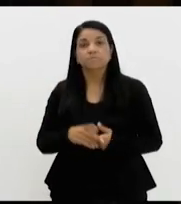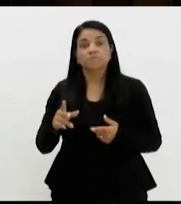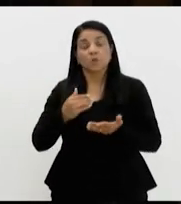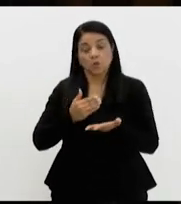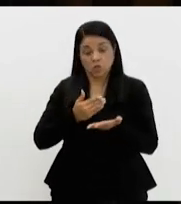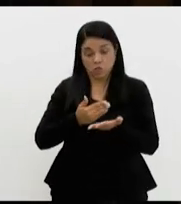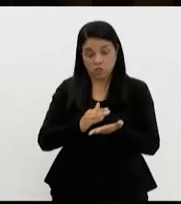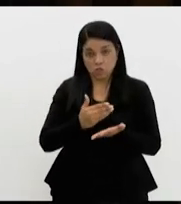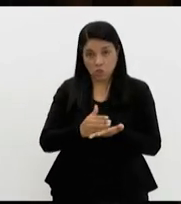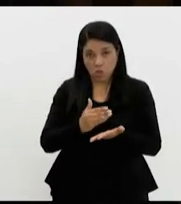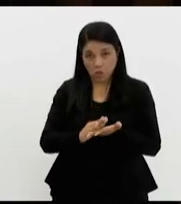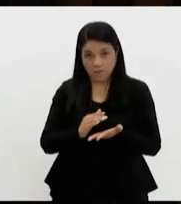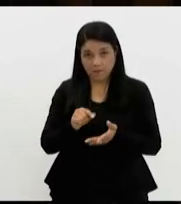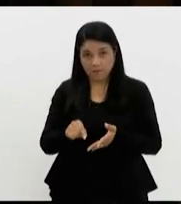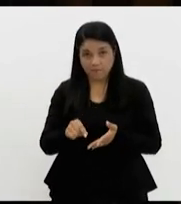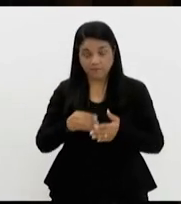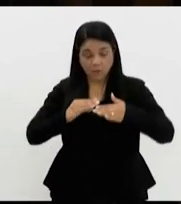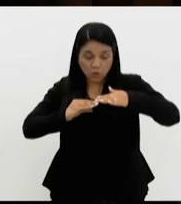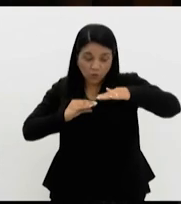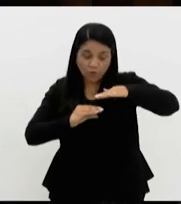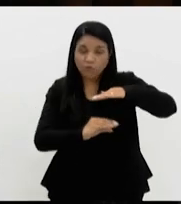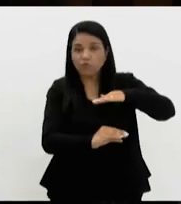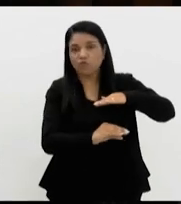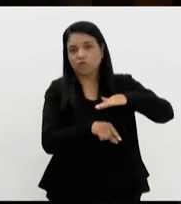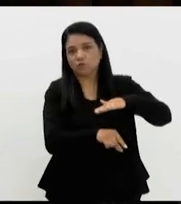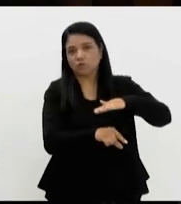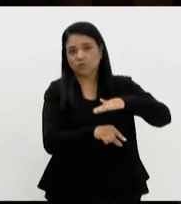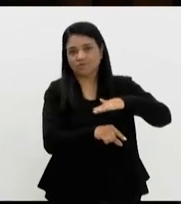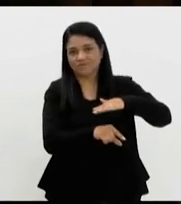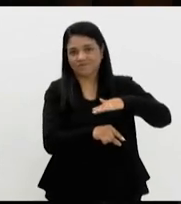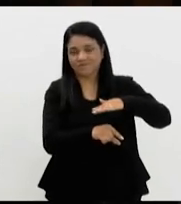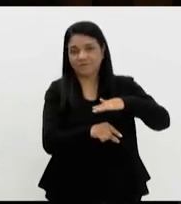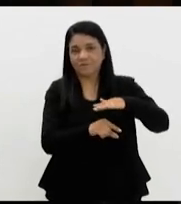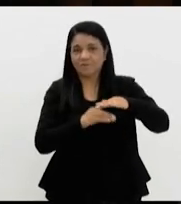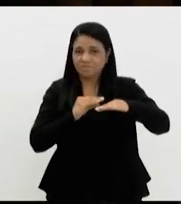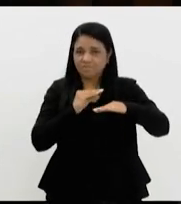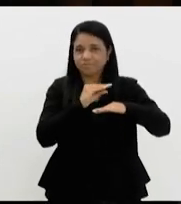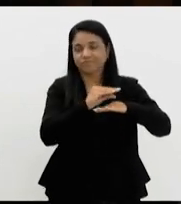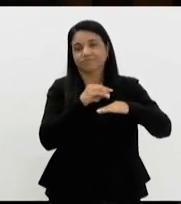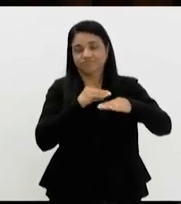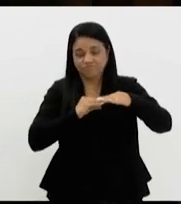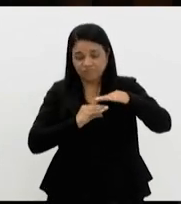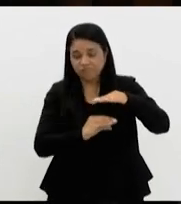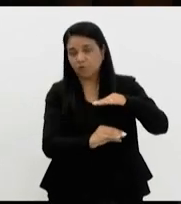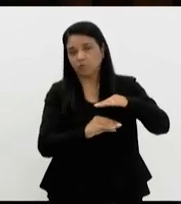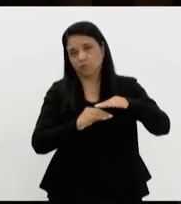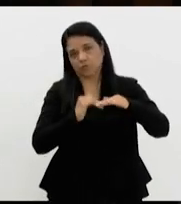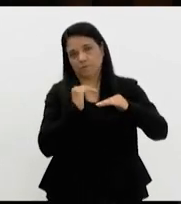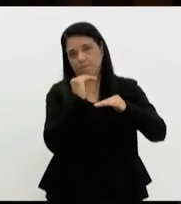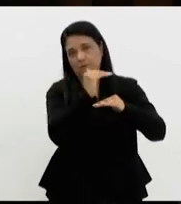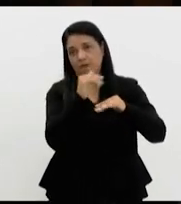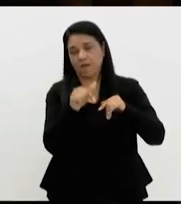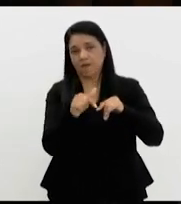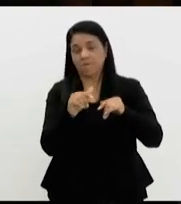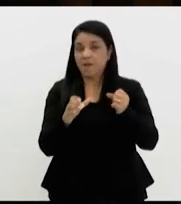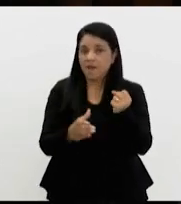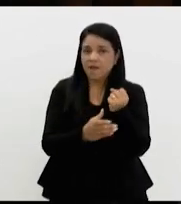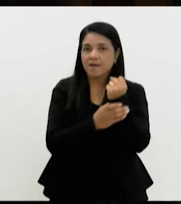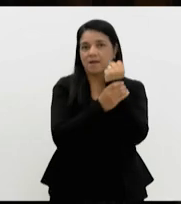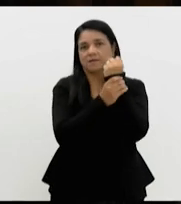ele fica no fundo, para garantir equilíbrio atuarial do Rio